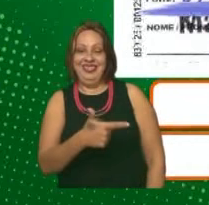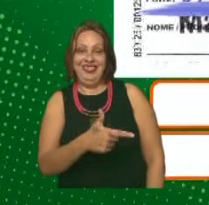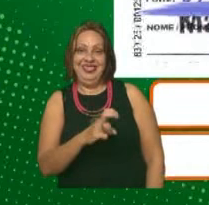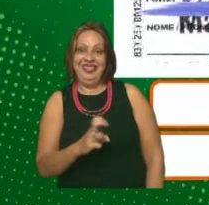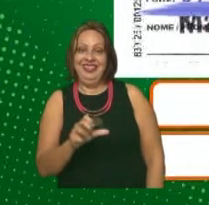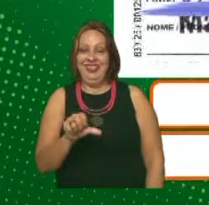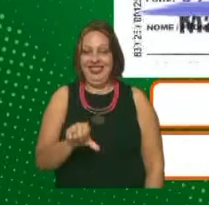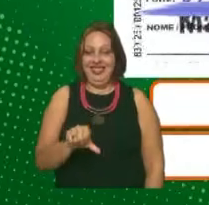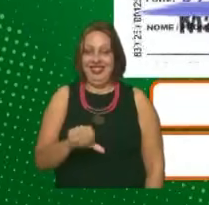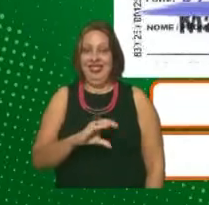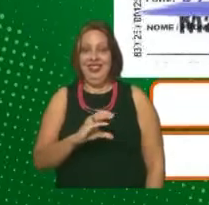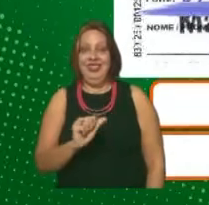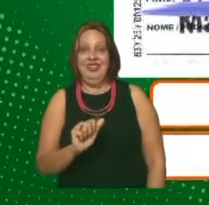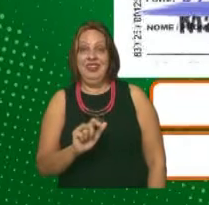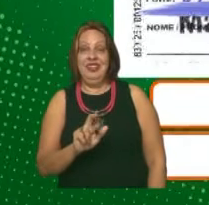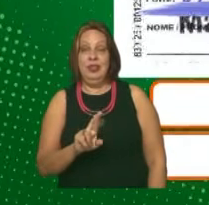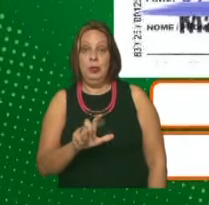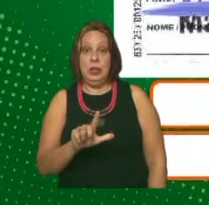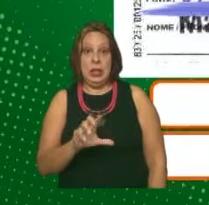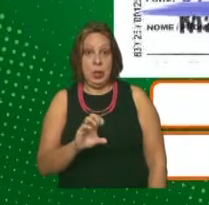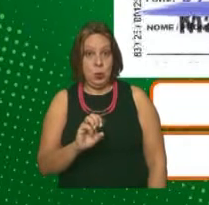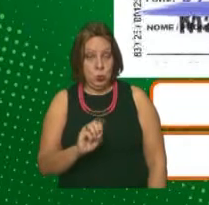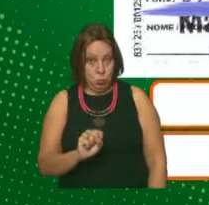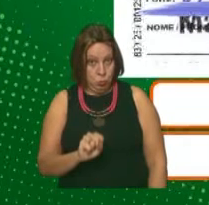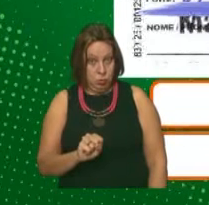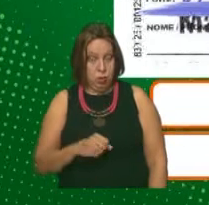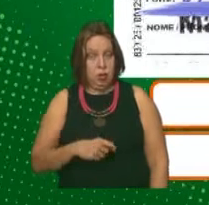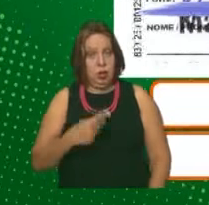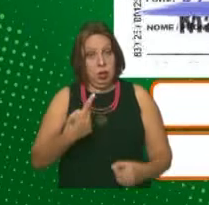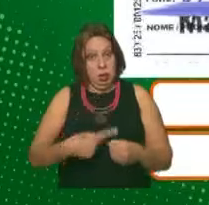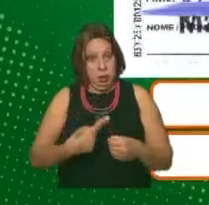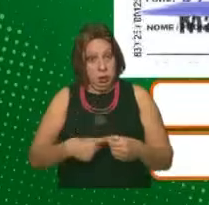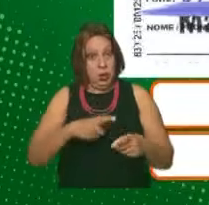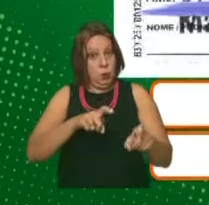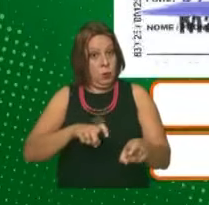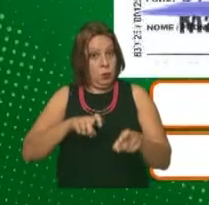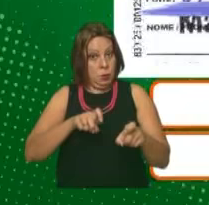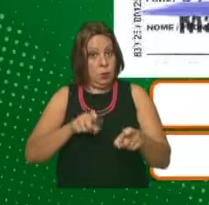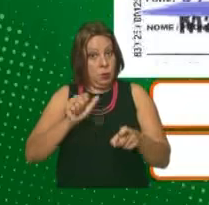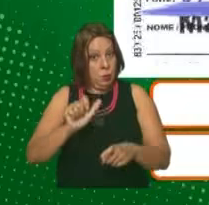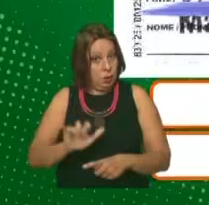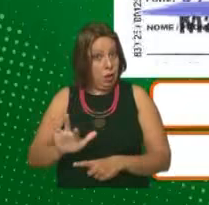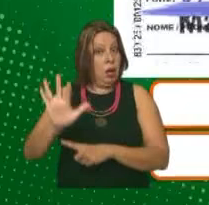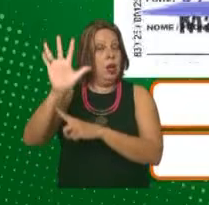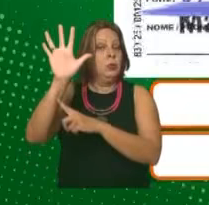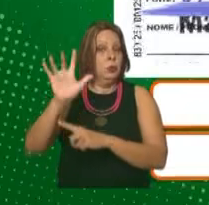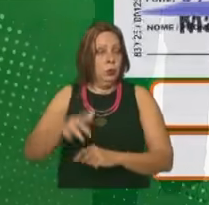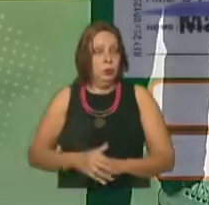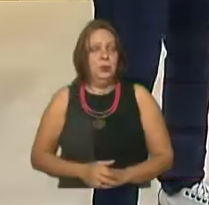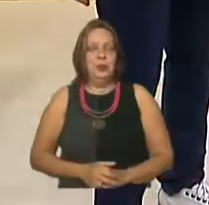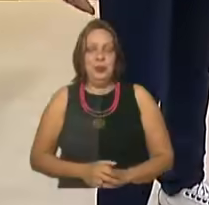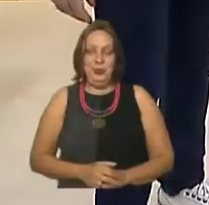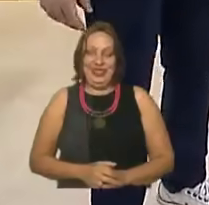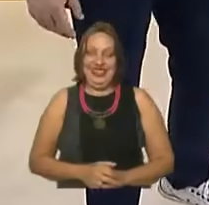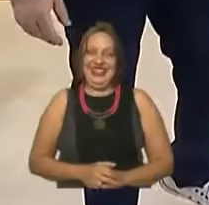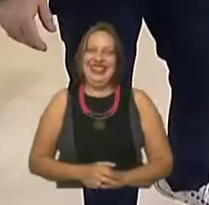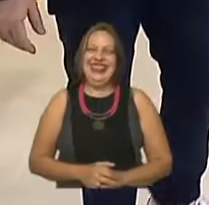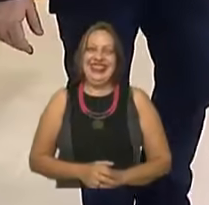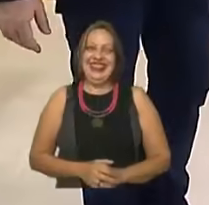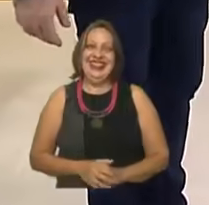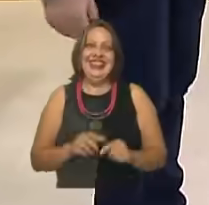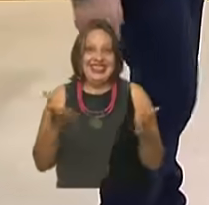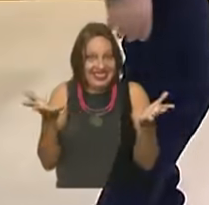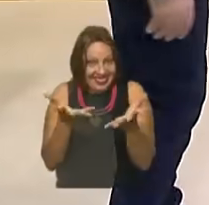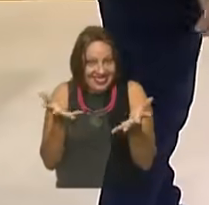121259, certificado do Carlos Daniel dos Santos Ribeiro, Lagarto, Zona Rural, adquiriu com Marcos da Regional Lagarto. Será